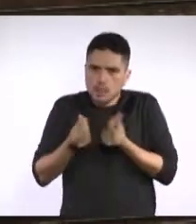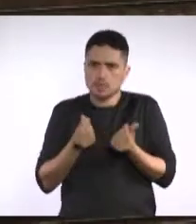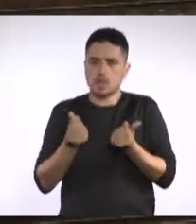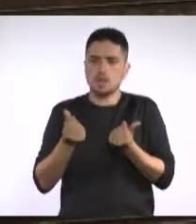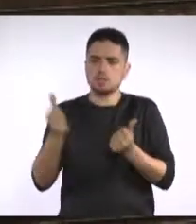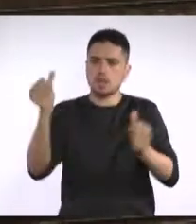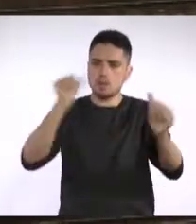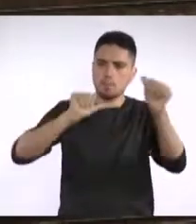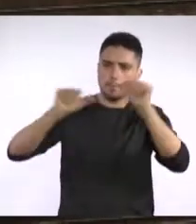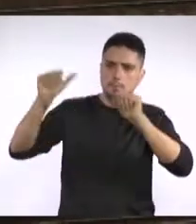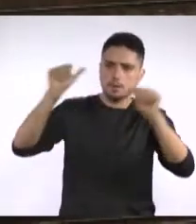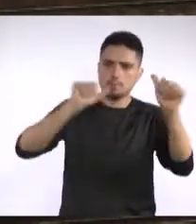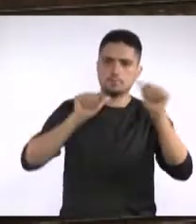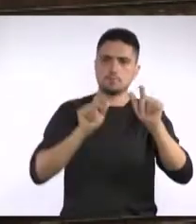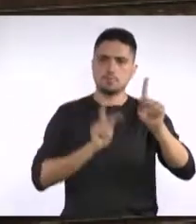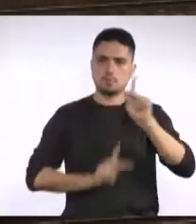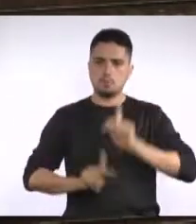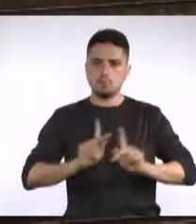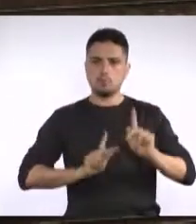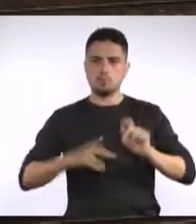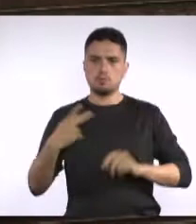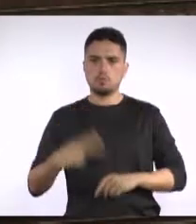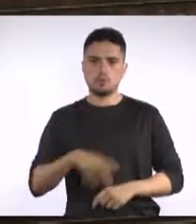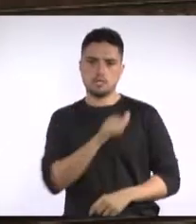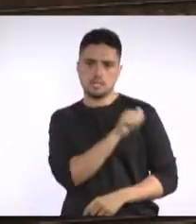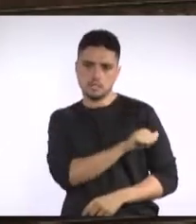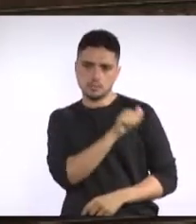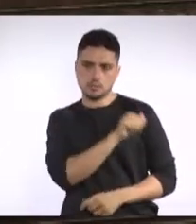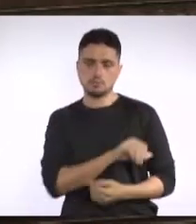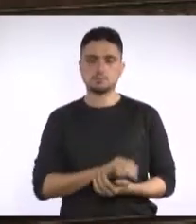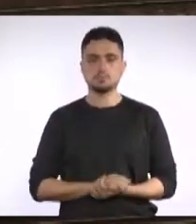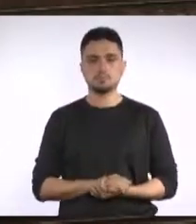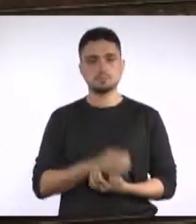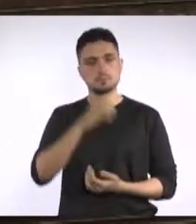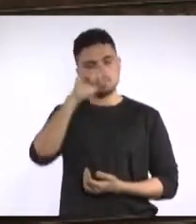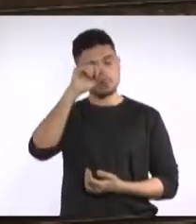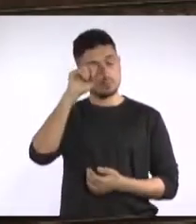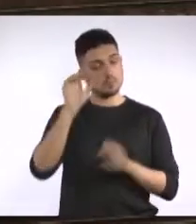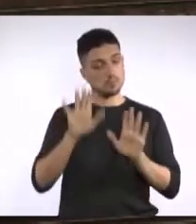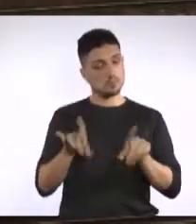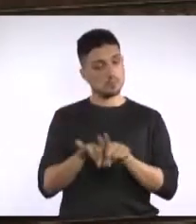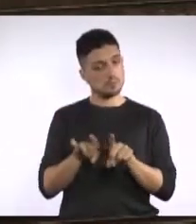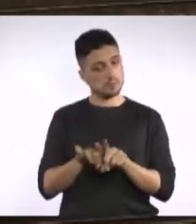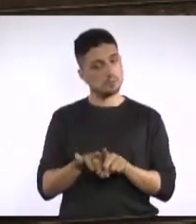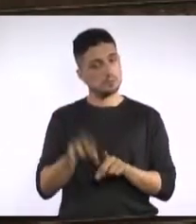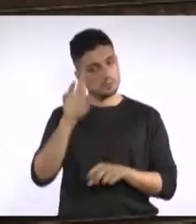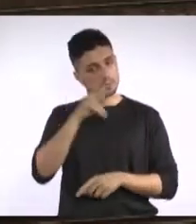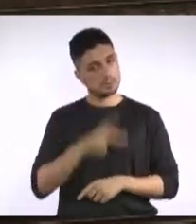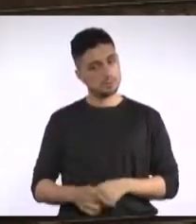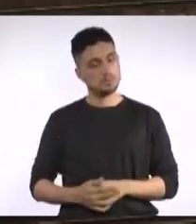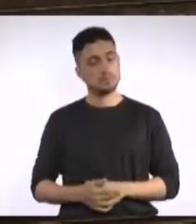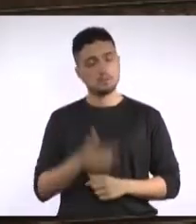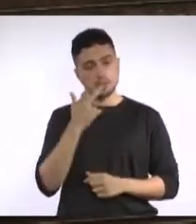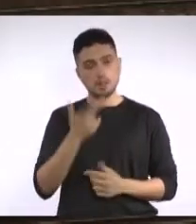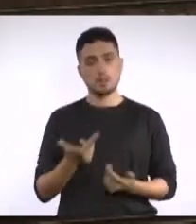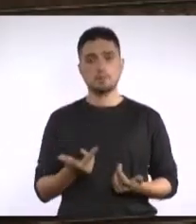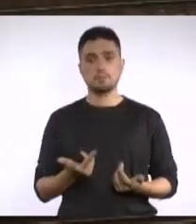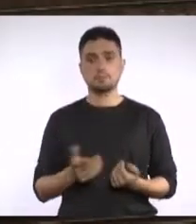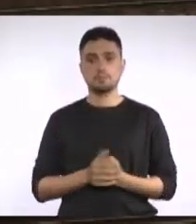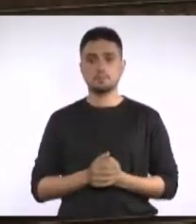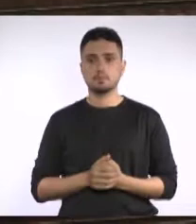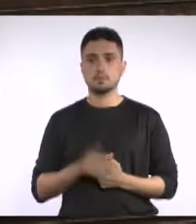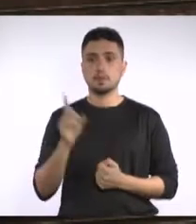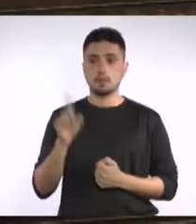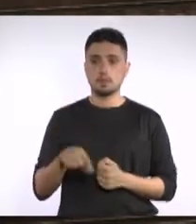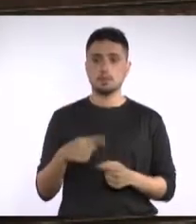consumível pela população do Rio de Janeiro. Mas também, senhor presidente, falar o quanto que isso faz parte de um